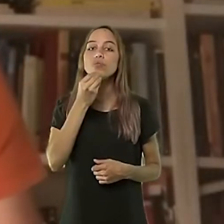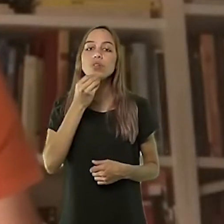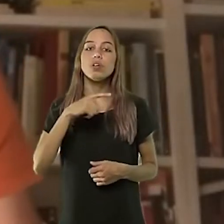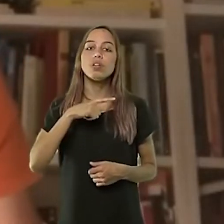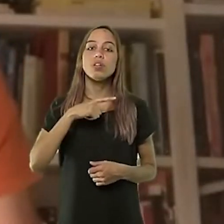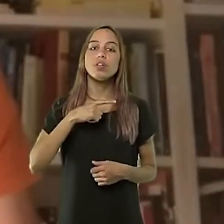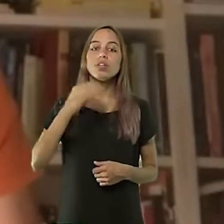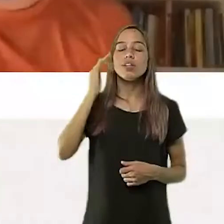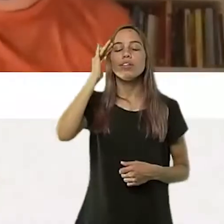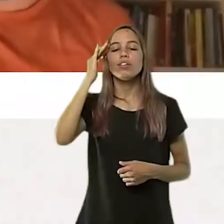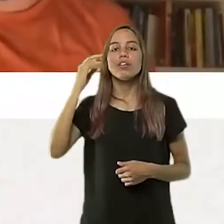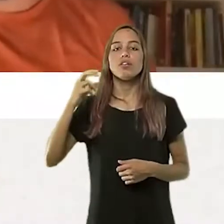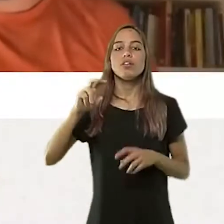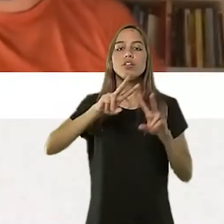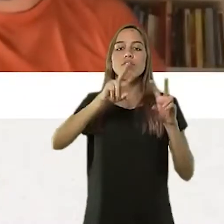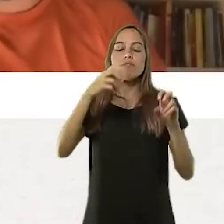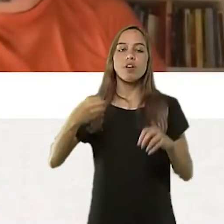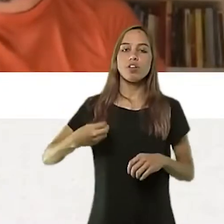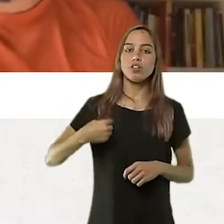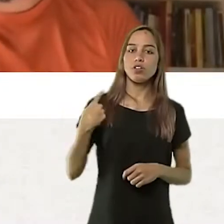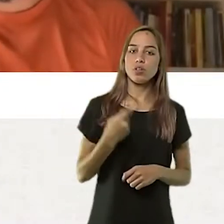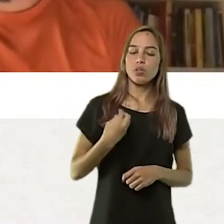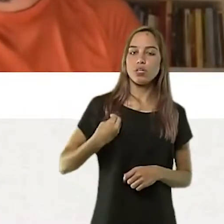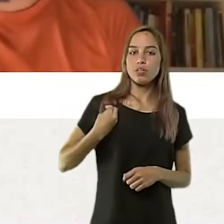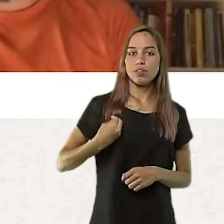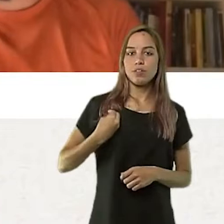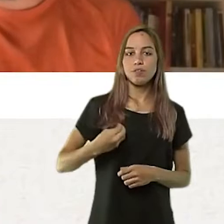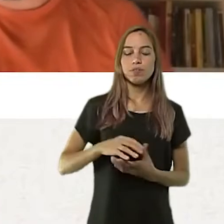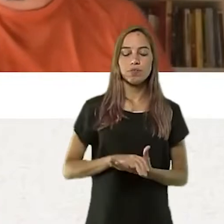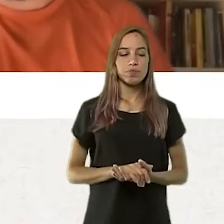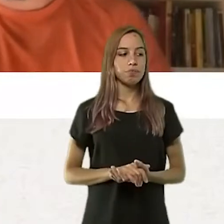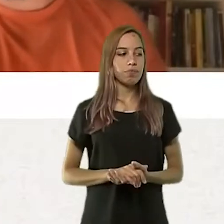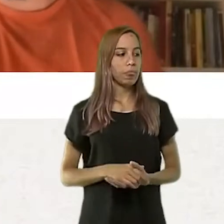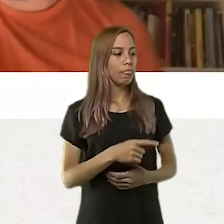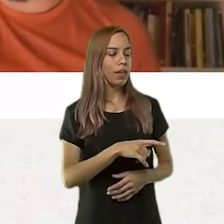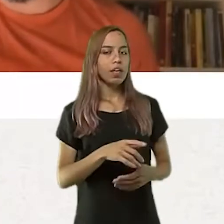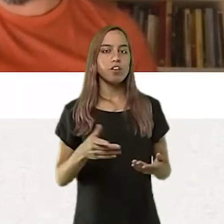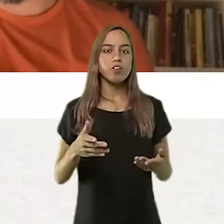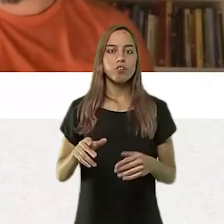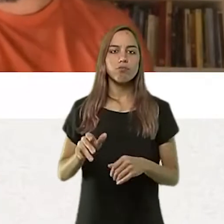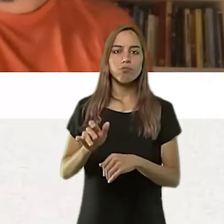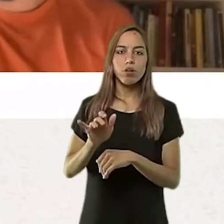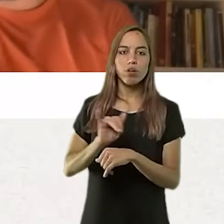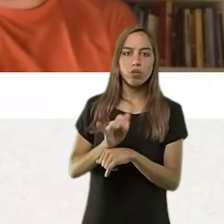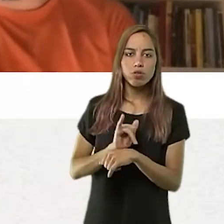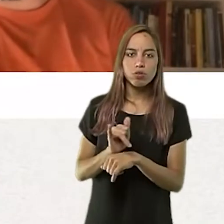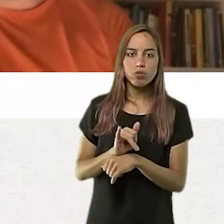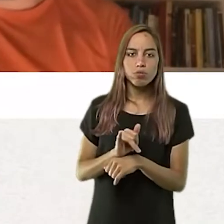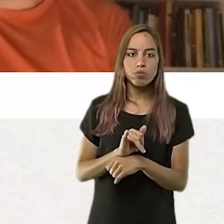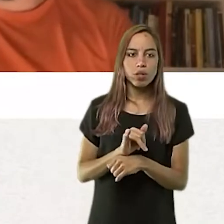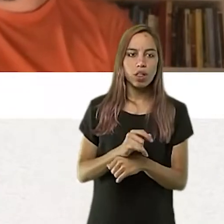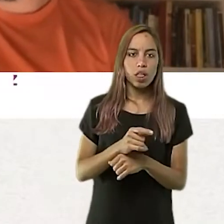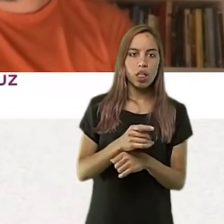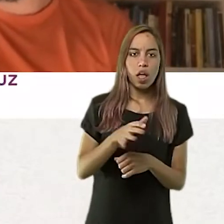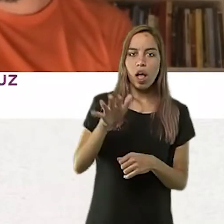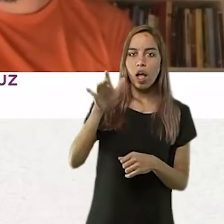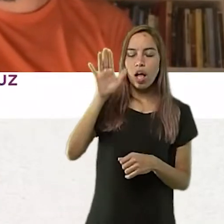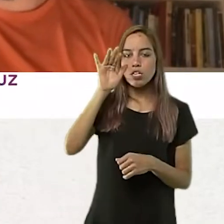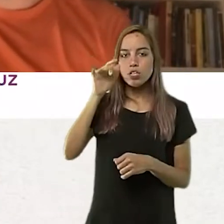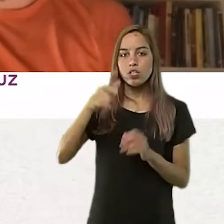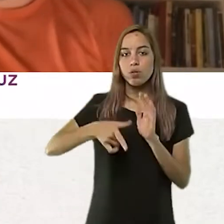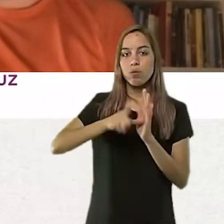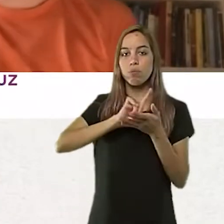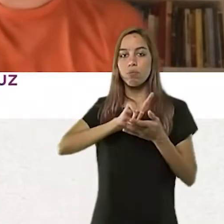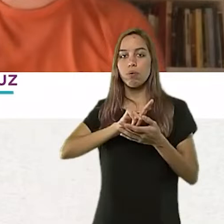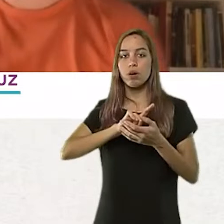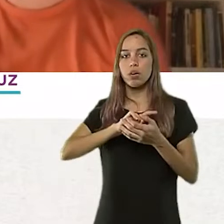Aqui no YouTube, a Sueli Machado, ela estava lá no Instagram, correu para cá. Muito bem, Sueli. Está